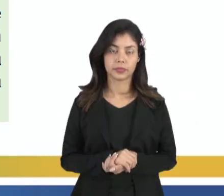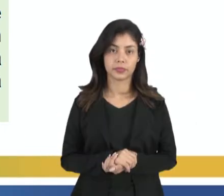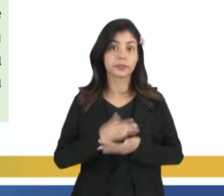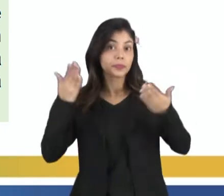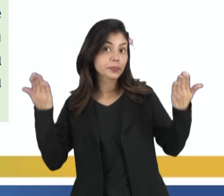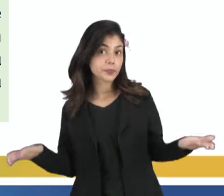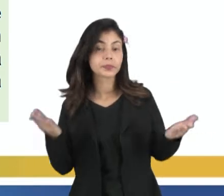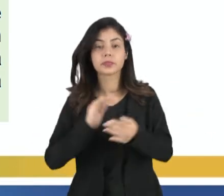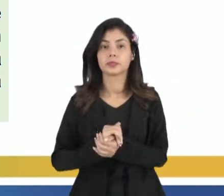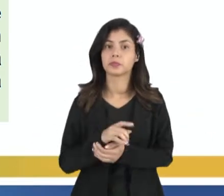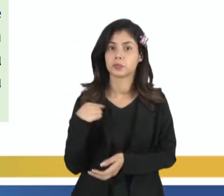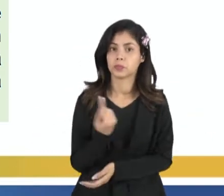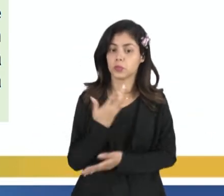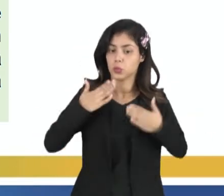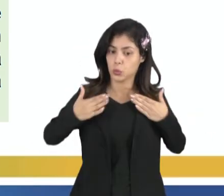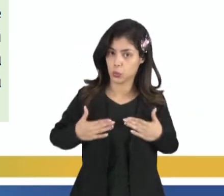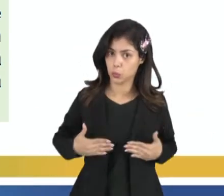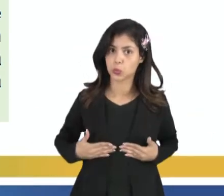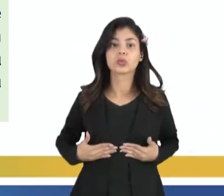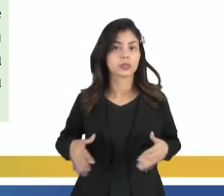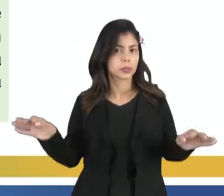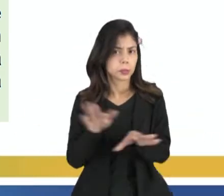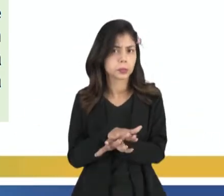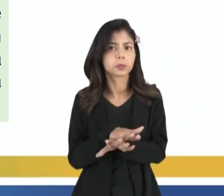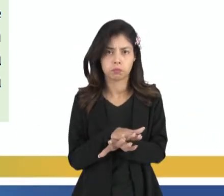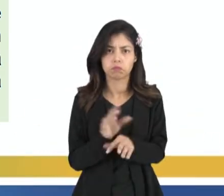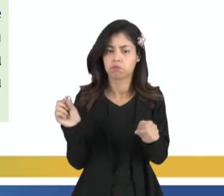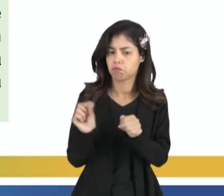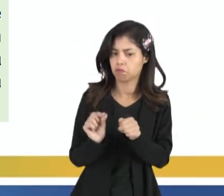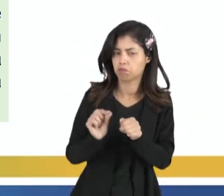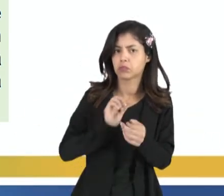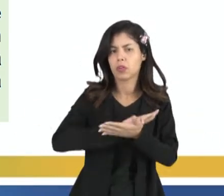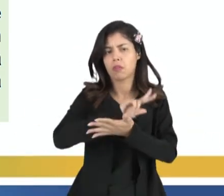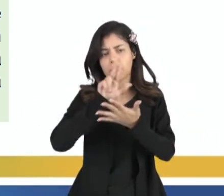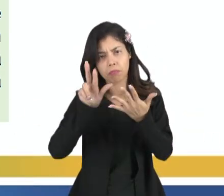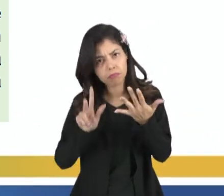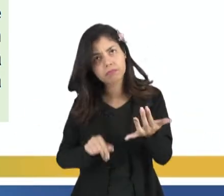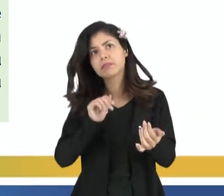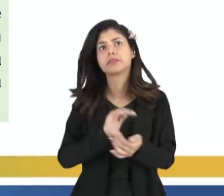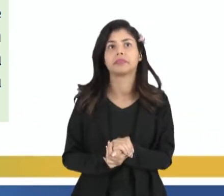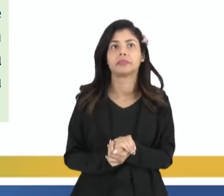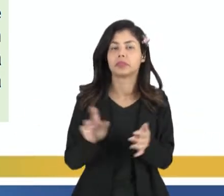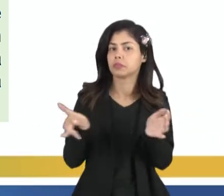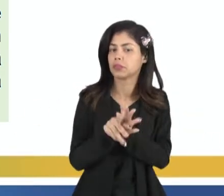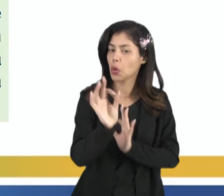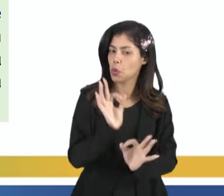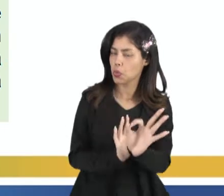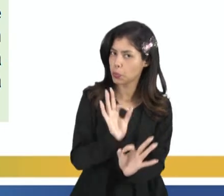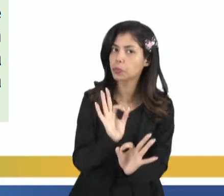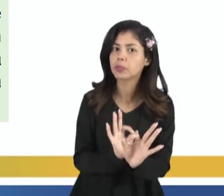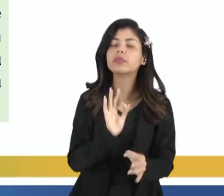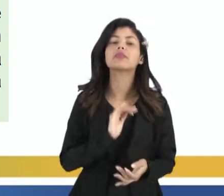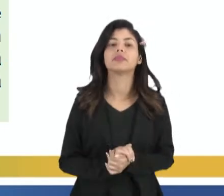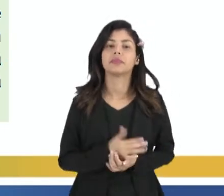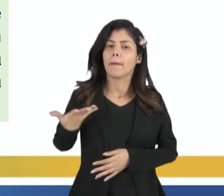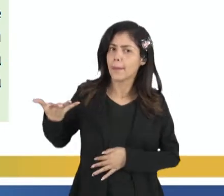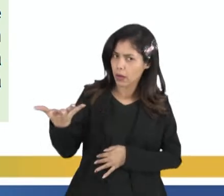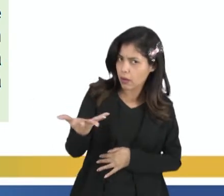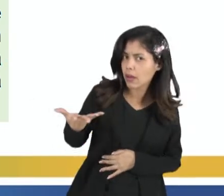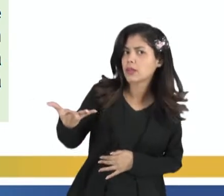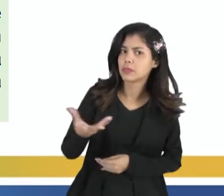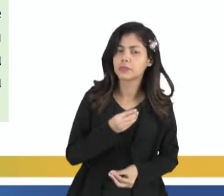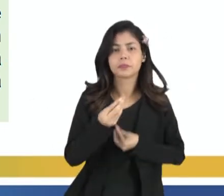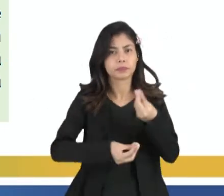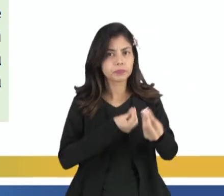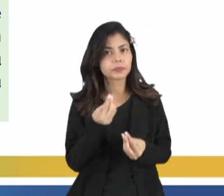sistemas. Então, gente, o nosso corpo, ele acaba sendo formado por vários itens de organização que são básicos,